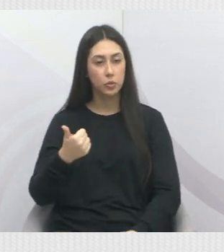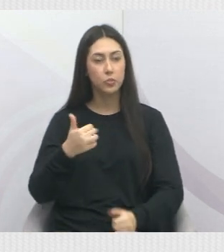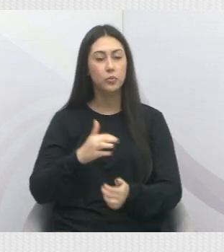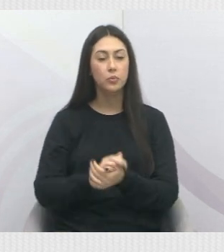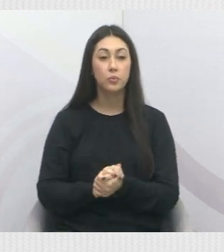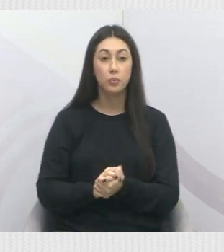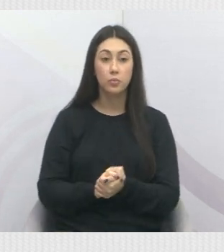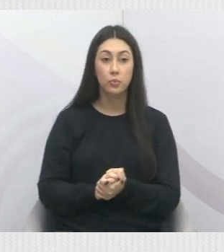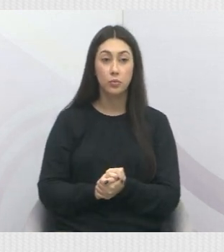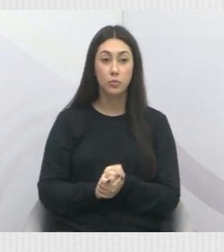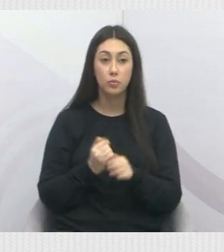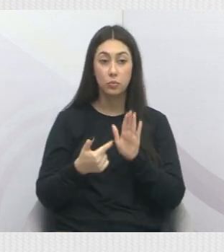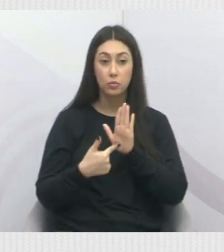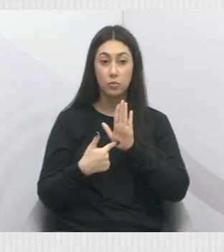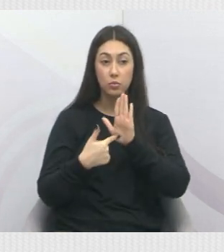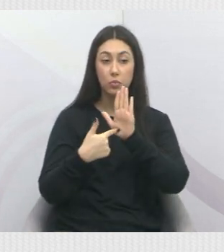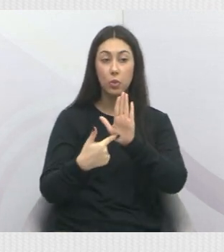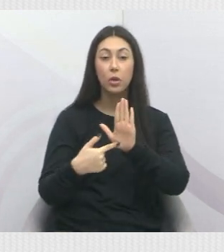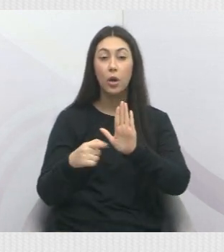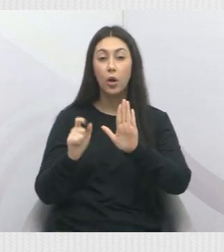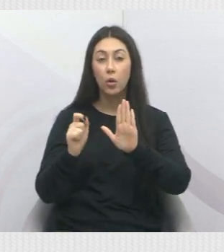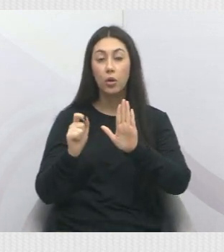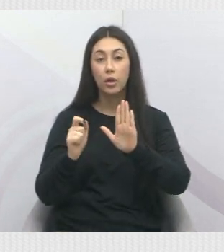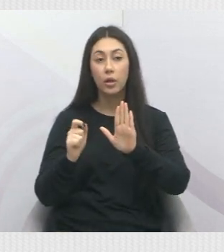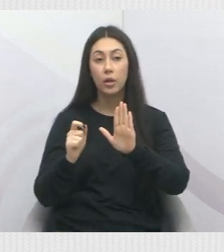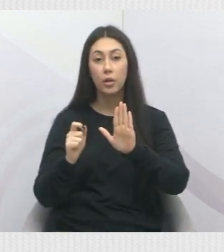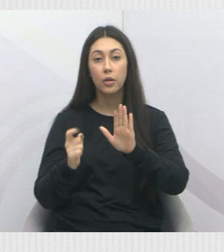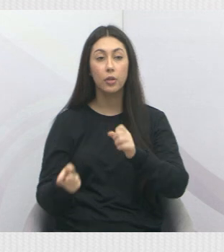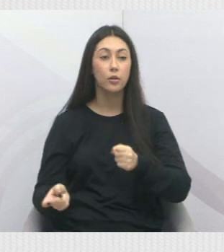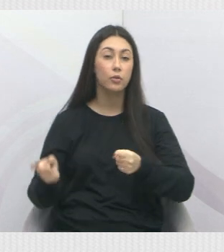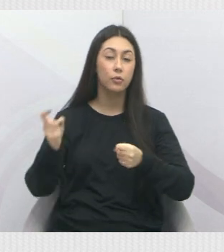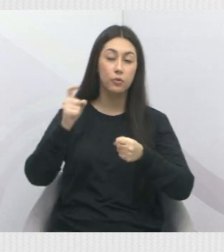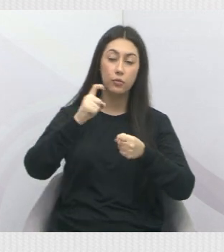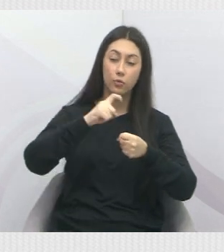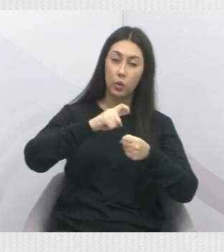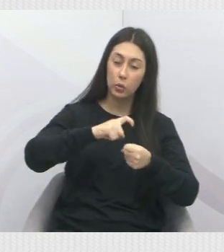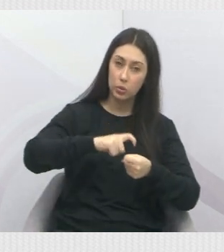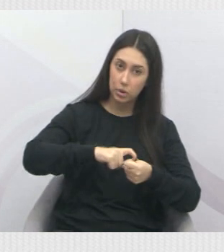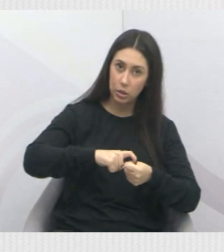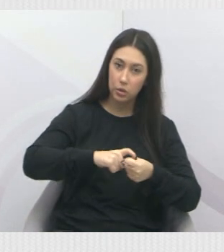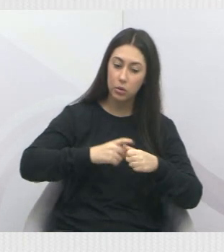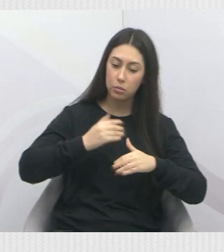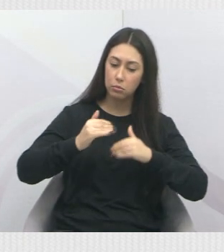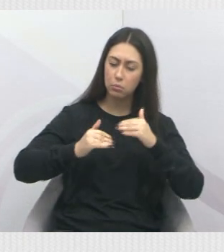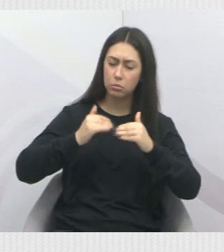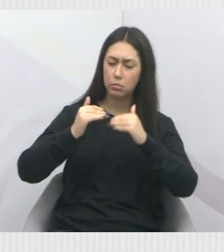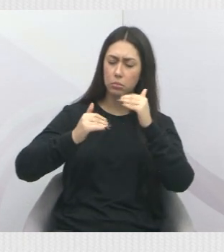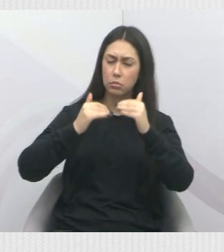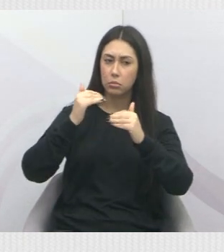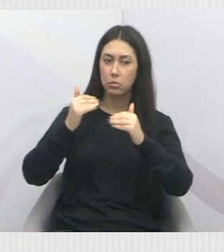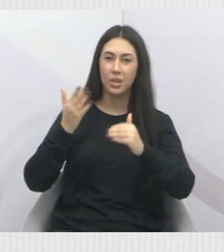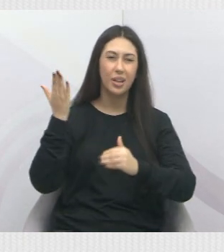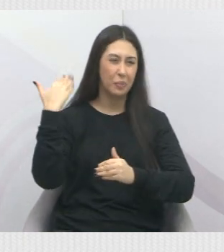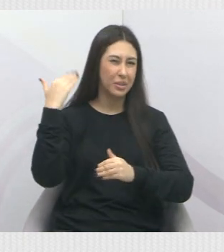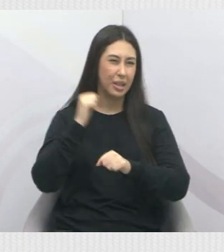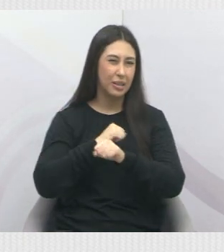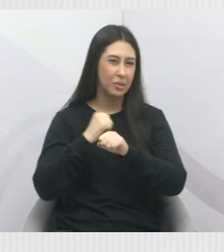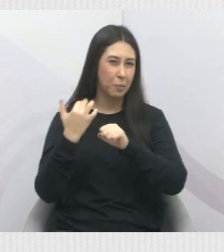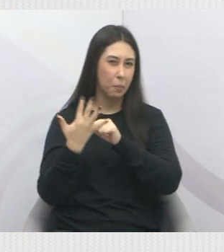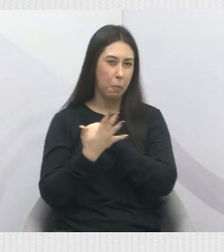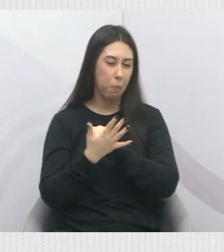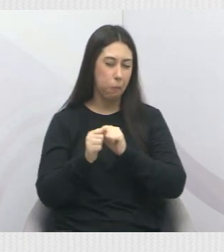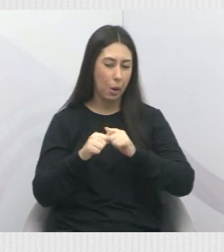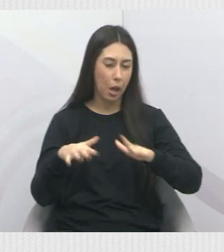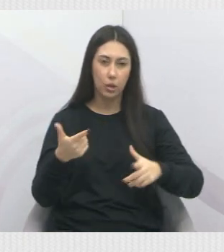2021, indicando a retomada de níveis pré-pandemia. Então, era esse